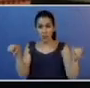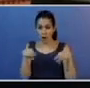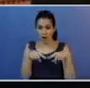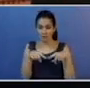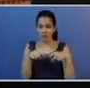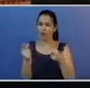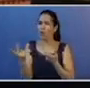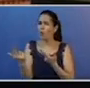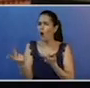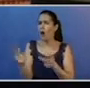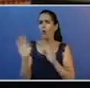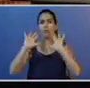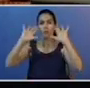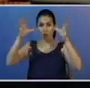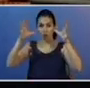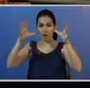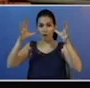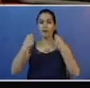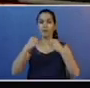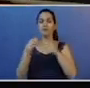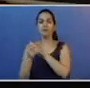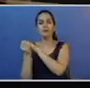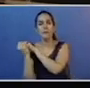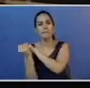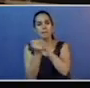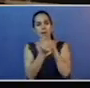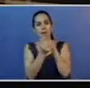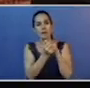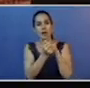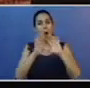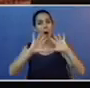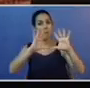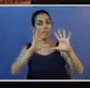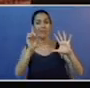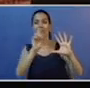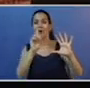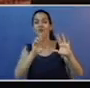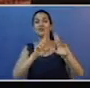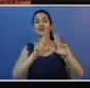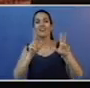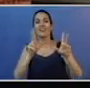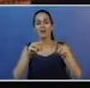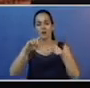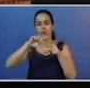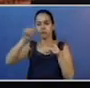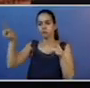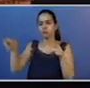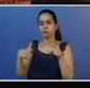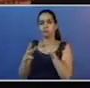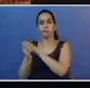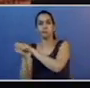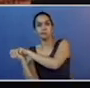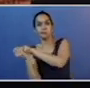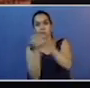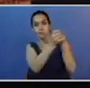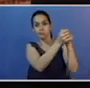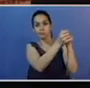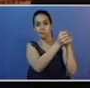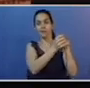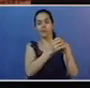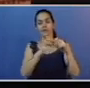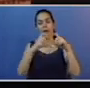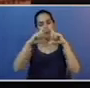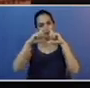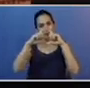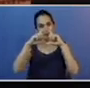que rebater uma determinada bola, só que aqui não é rebatido com as mãos, é rebatido com a raquete e a bola é um pouquinho menor. Então o tênis também é considerado